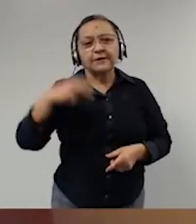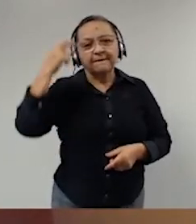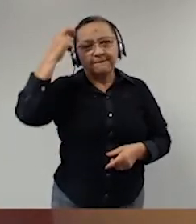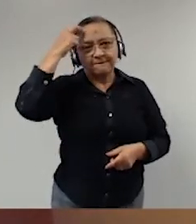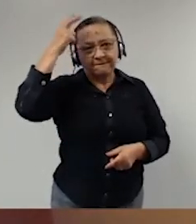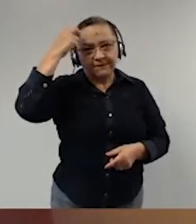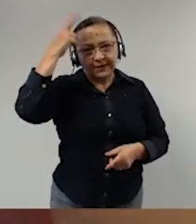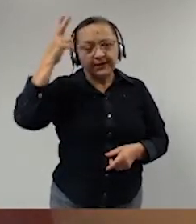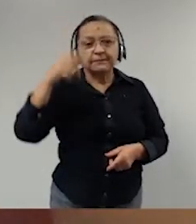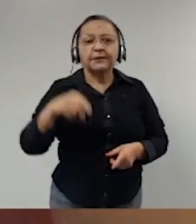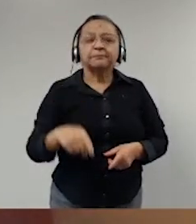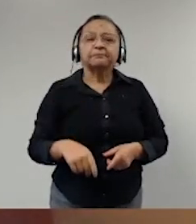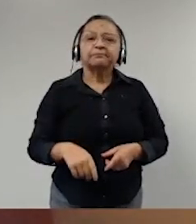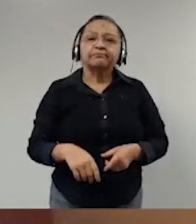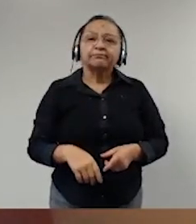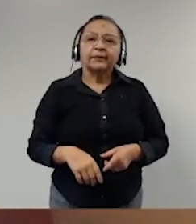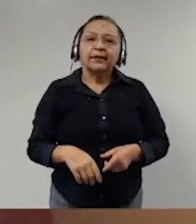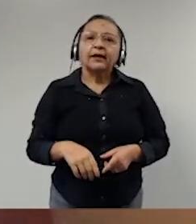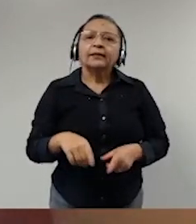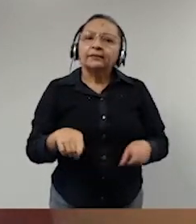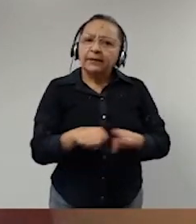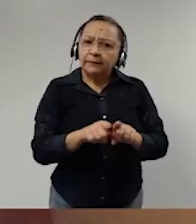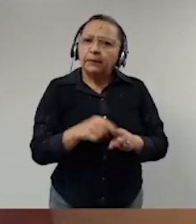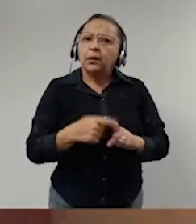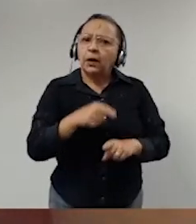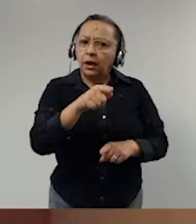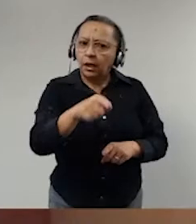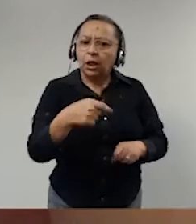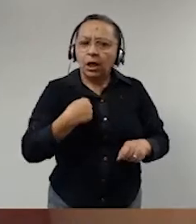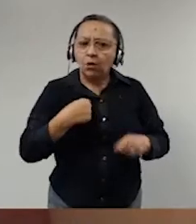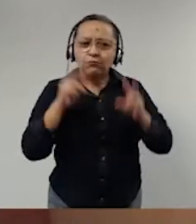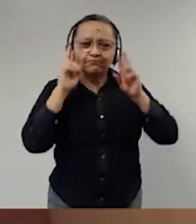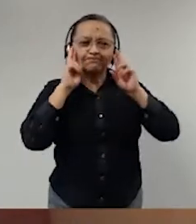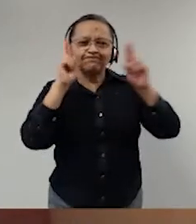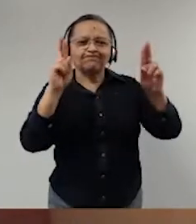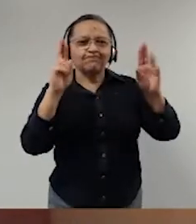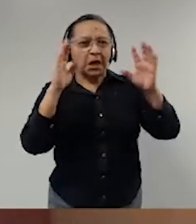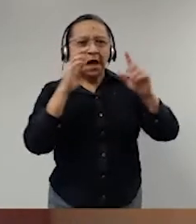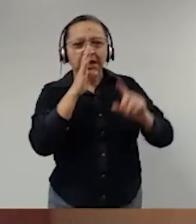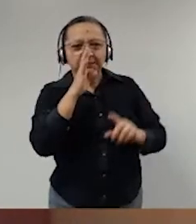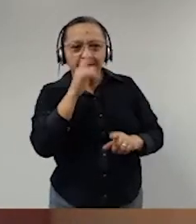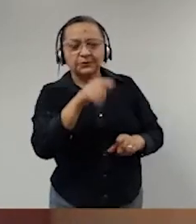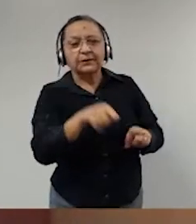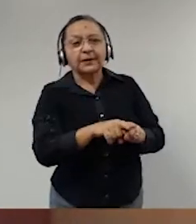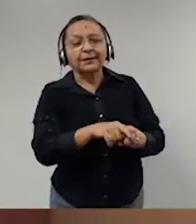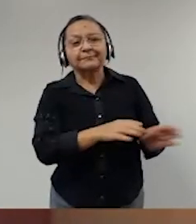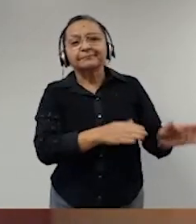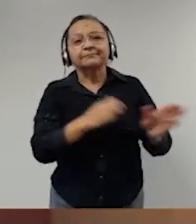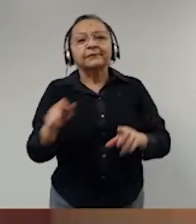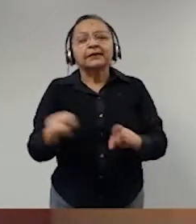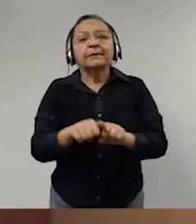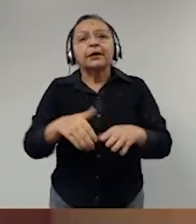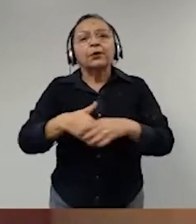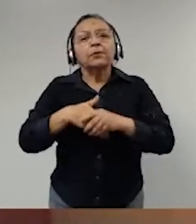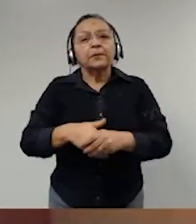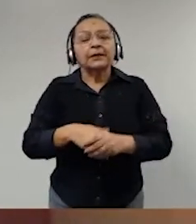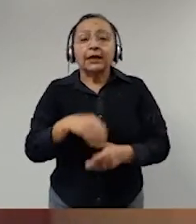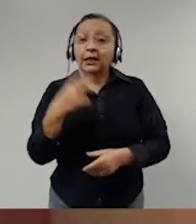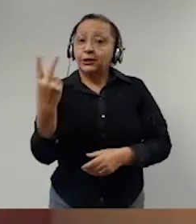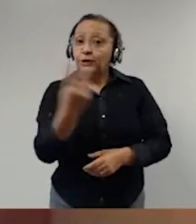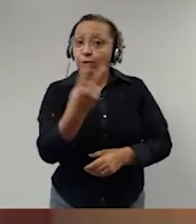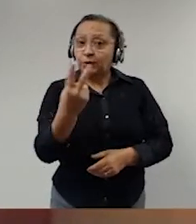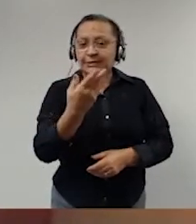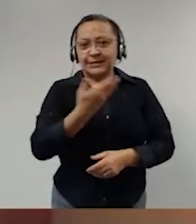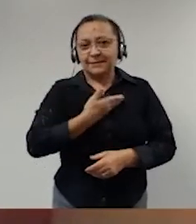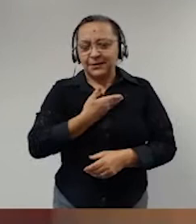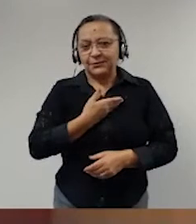o advogado Felipe Santa Cruz, também porque tenho muito respeito. Não posso deixar de cumprimentar dois amigos, porque tenho